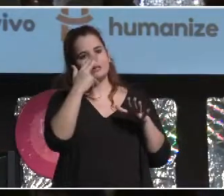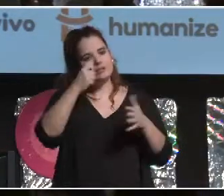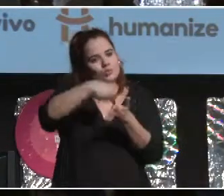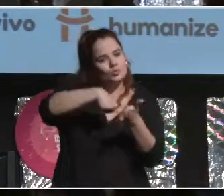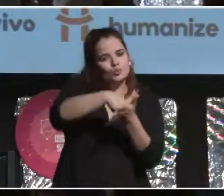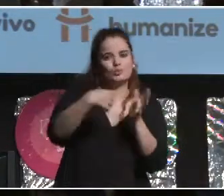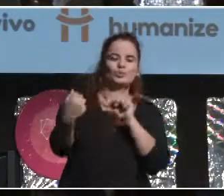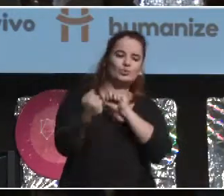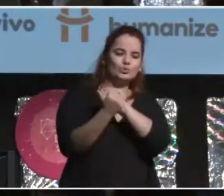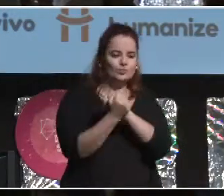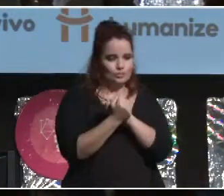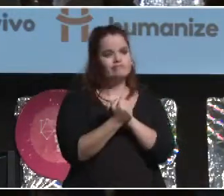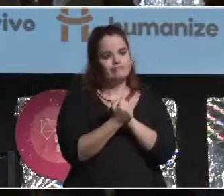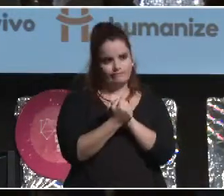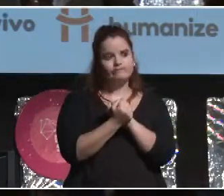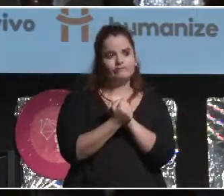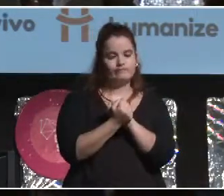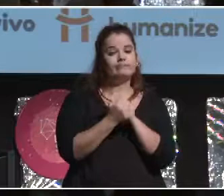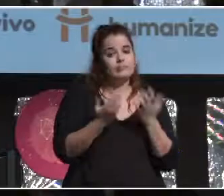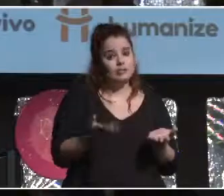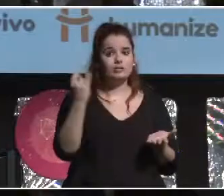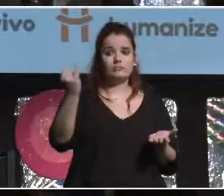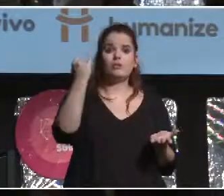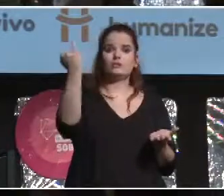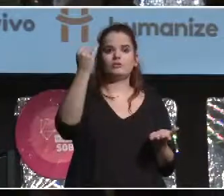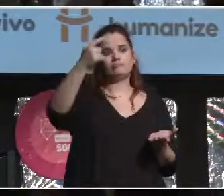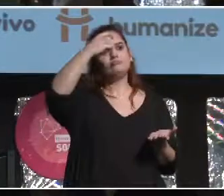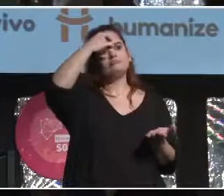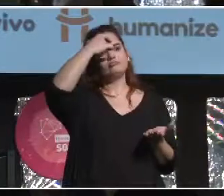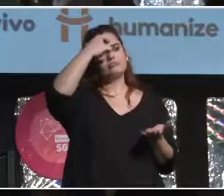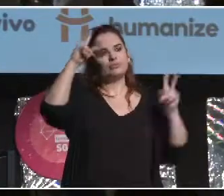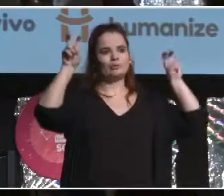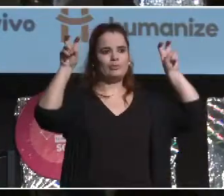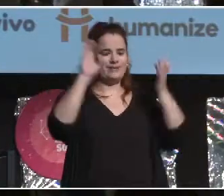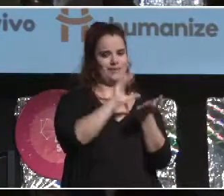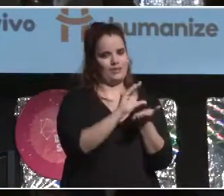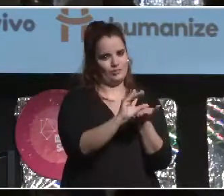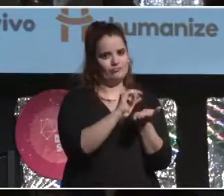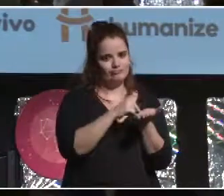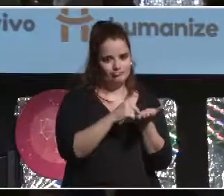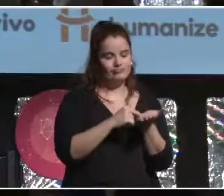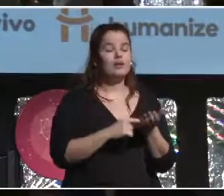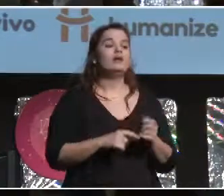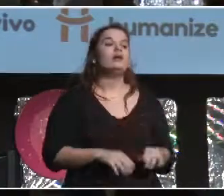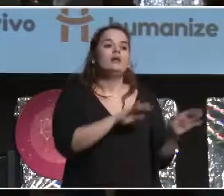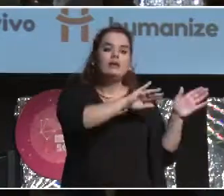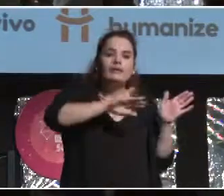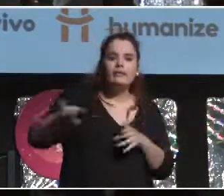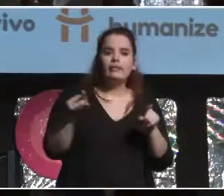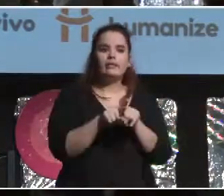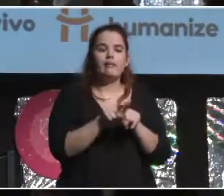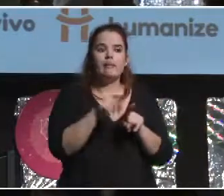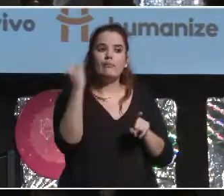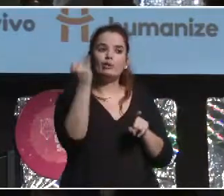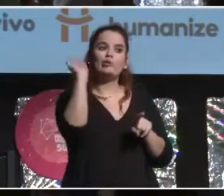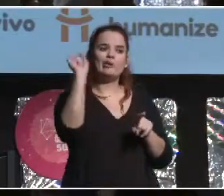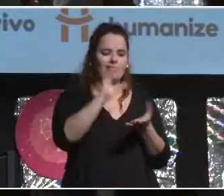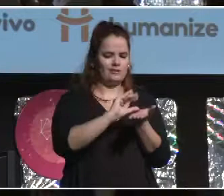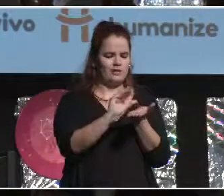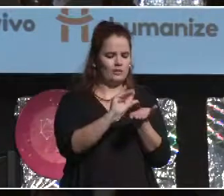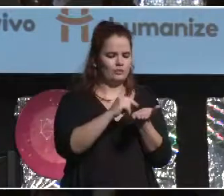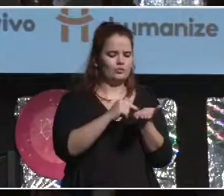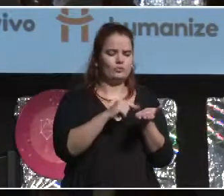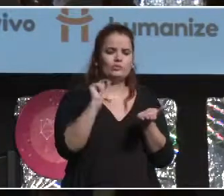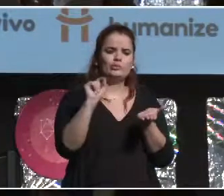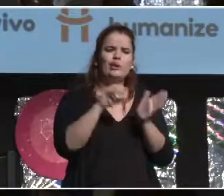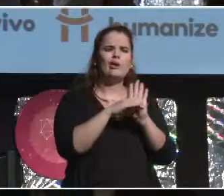é importante a gente ter em mente quando fala de dados. E eu também queria desmistificar um pouco o que é dados, né? Então, dados é tudo que a gente